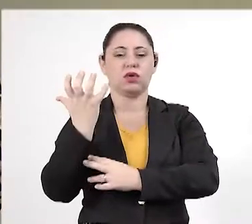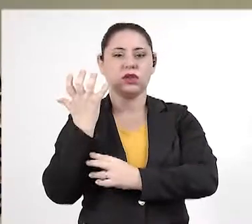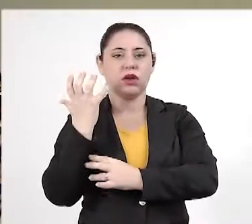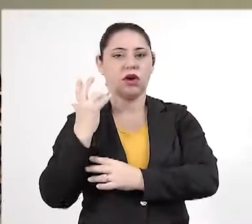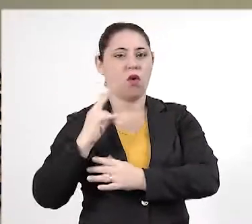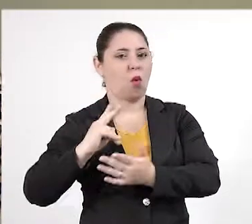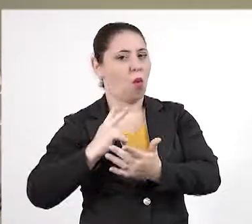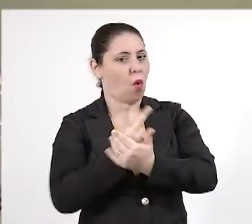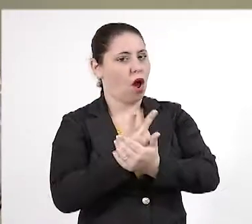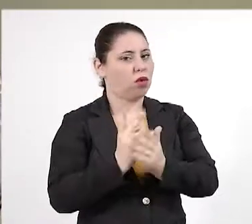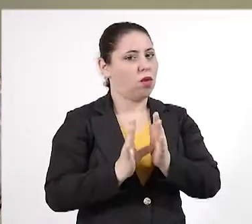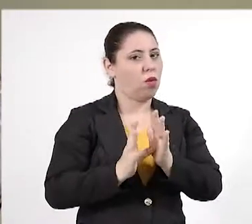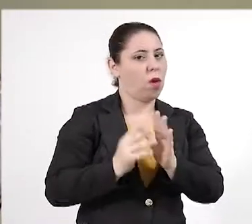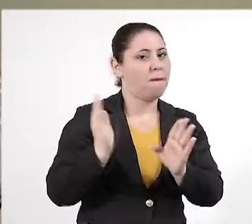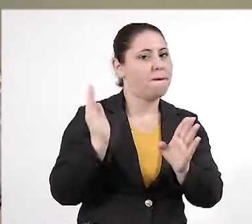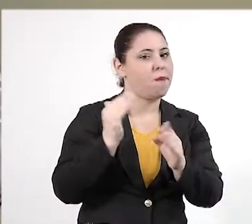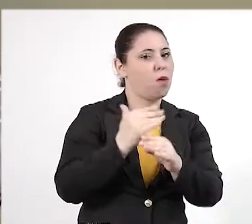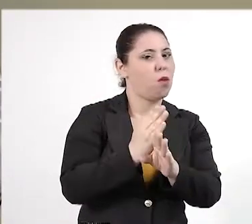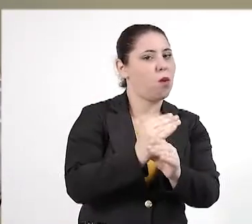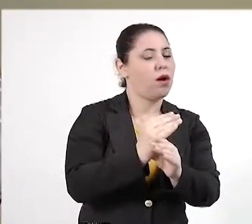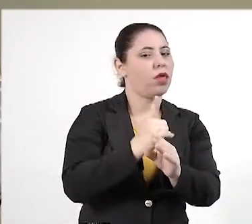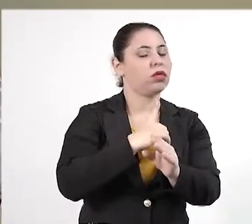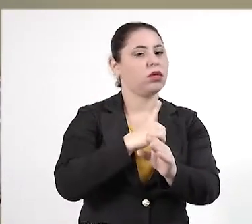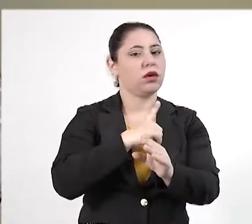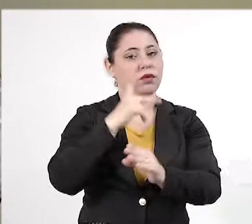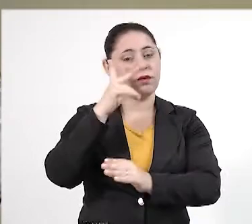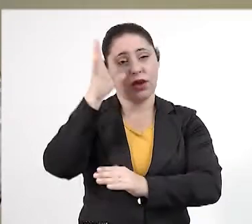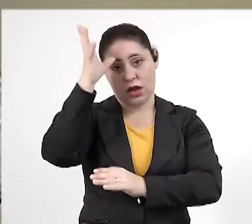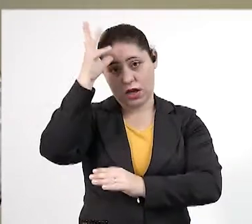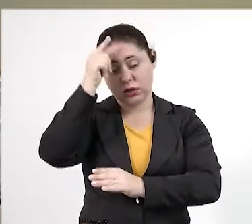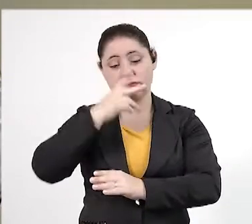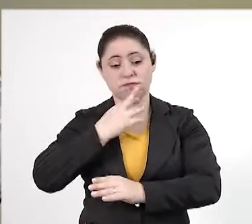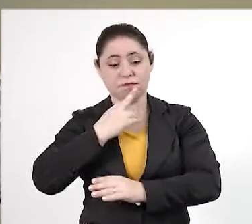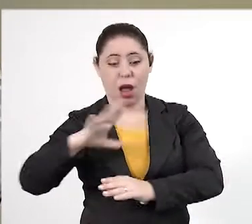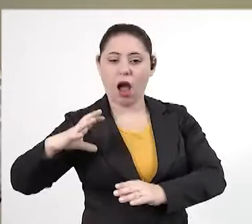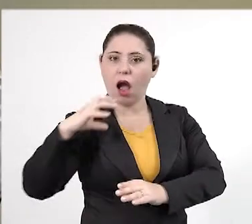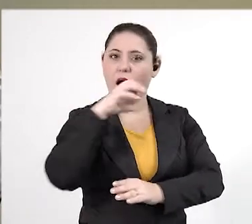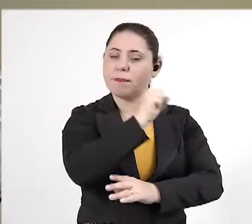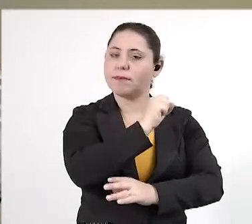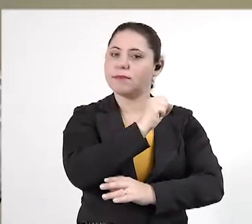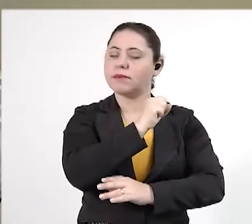houve burla, nós tivemos resposta efetiva,